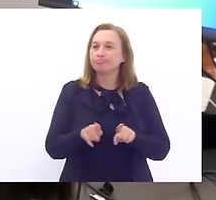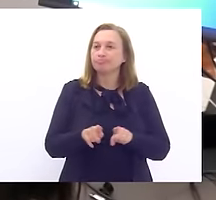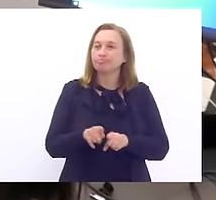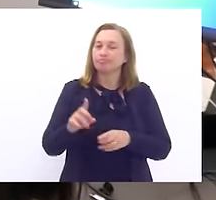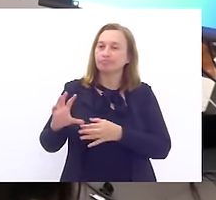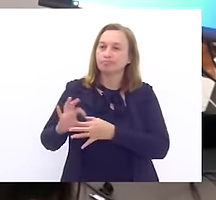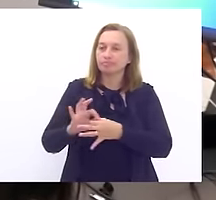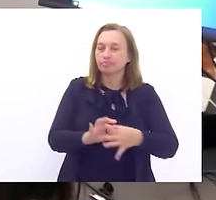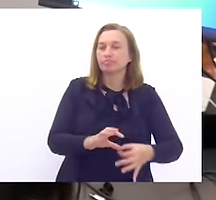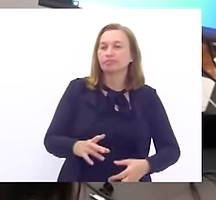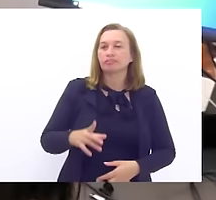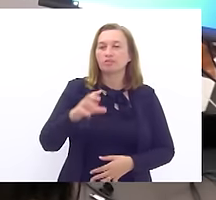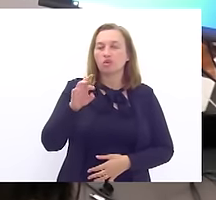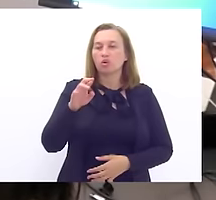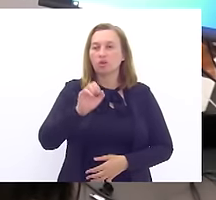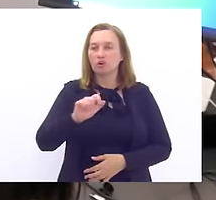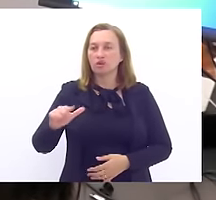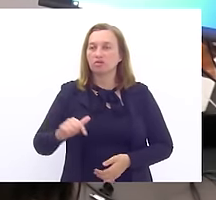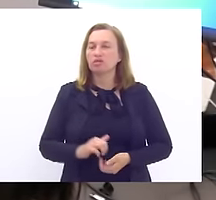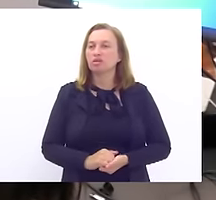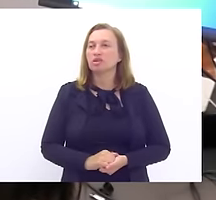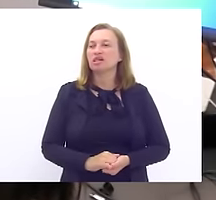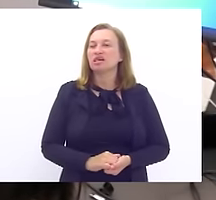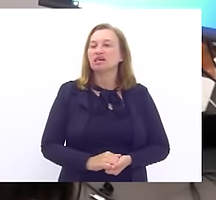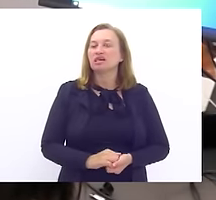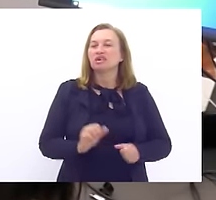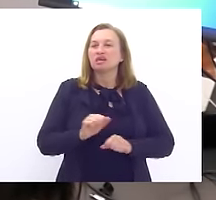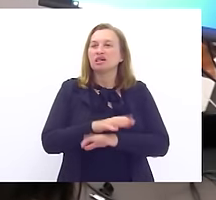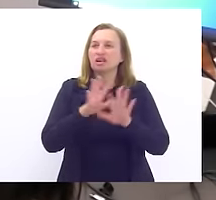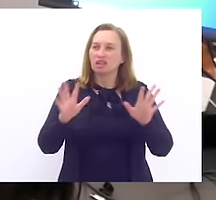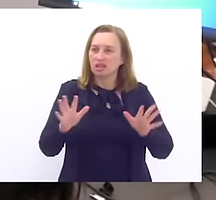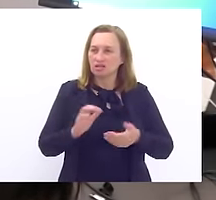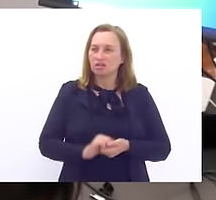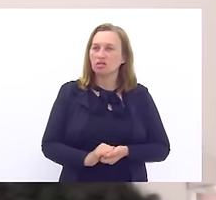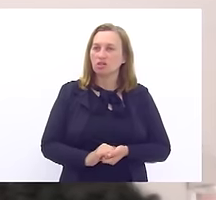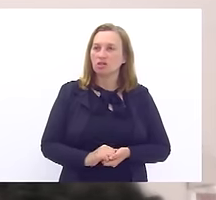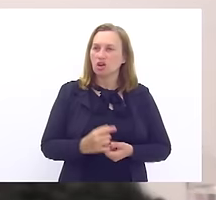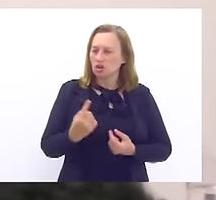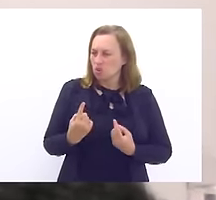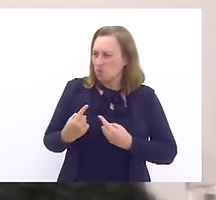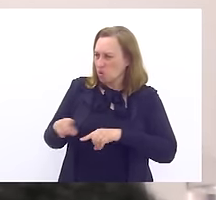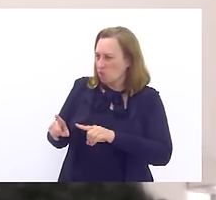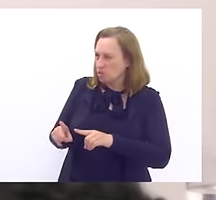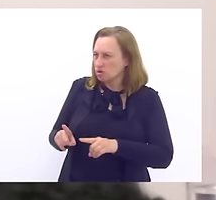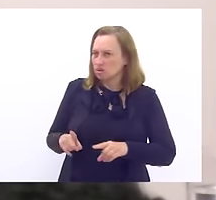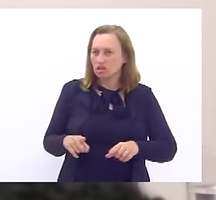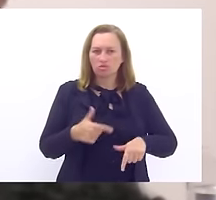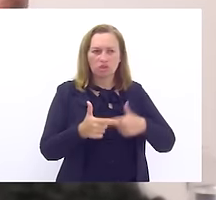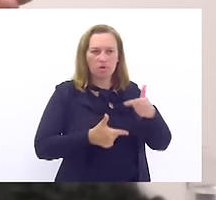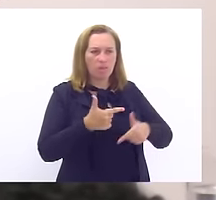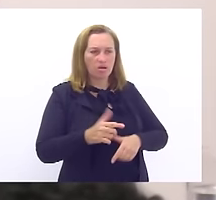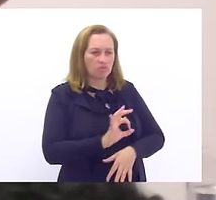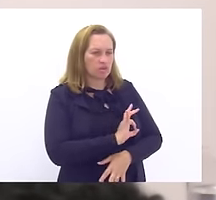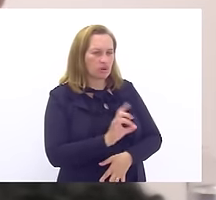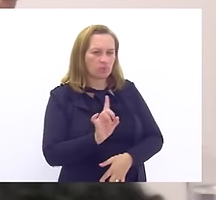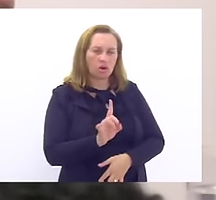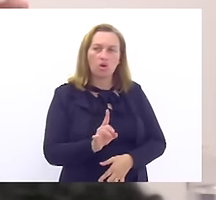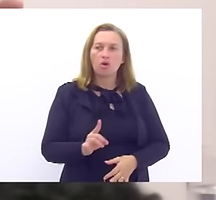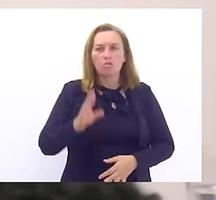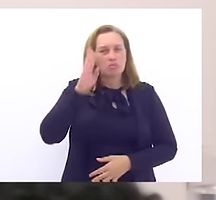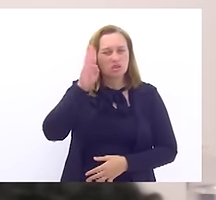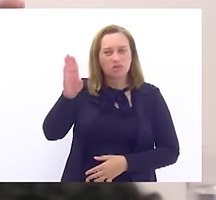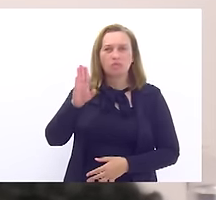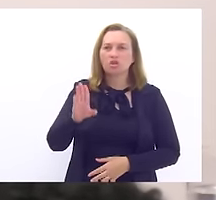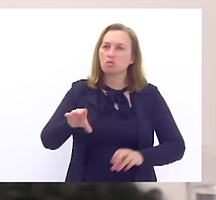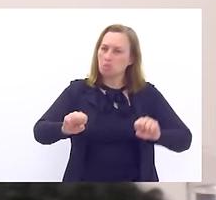fala do coronel é deixar claro que nós não somos nós não somos contra as operações principalmente com moto que mostra o move